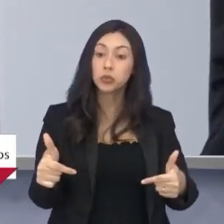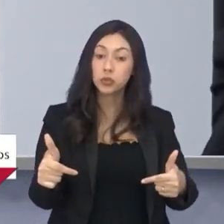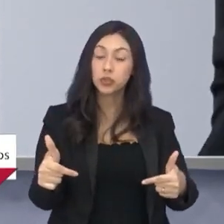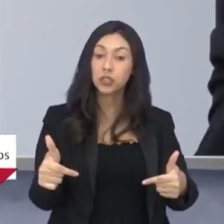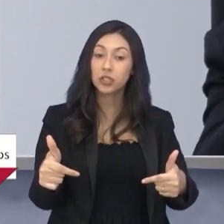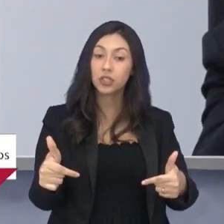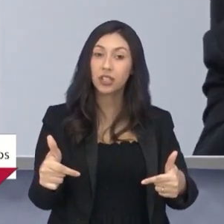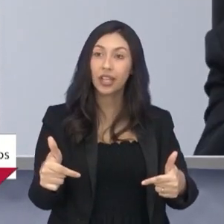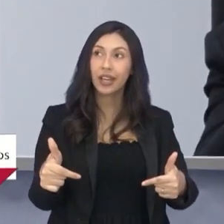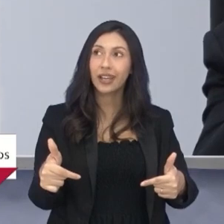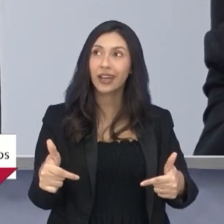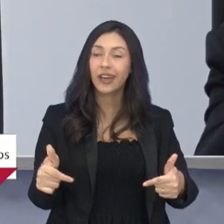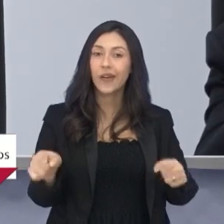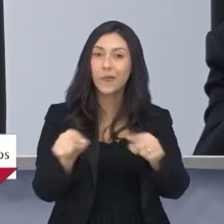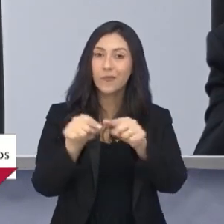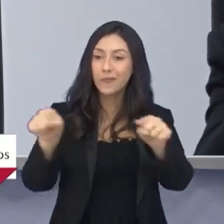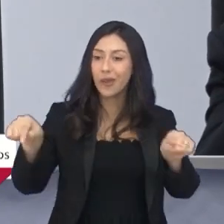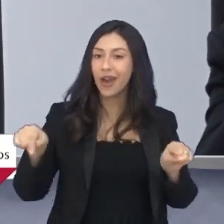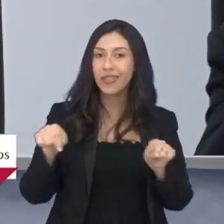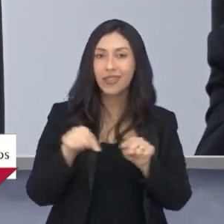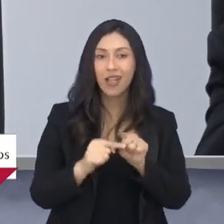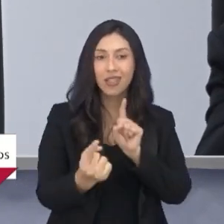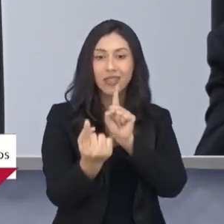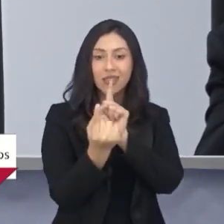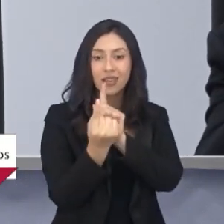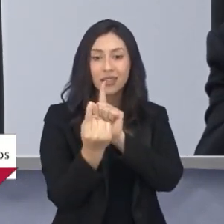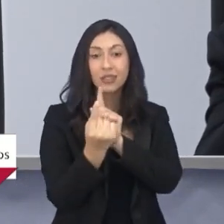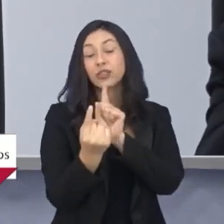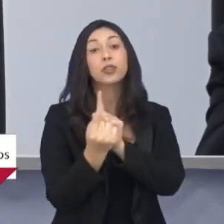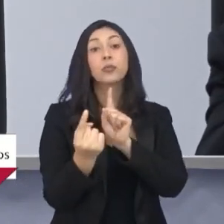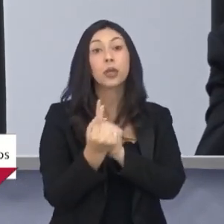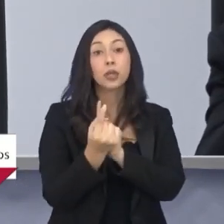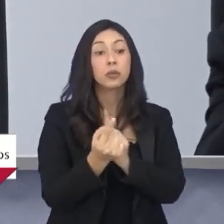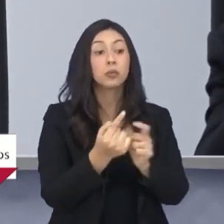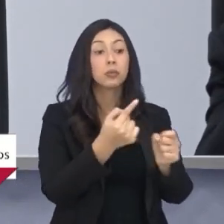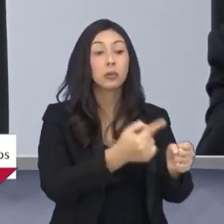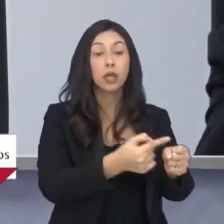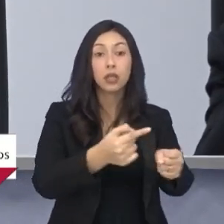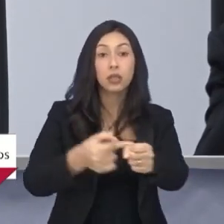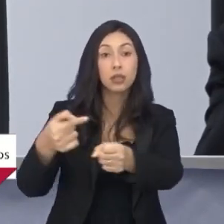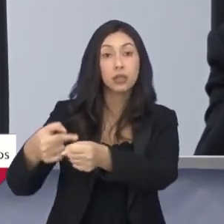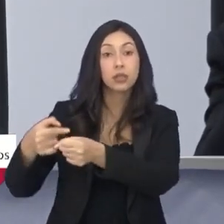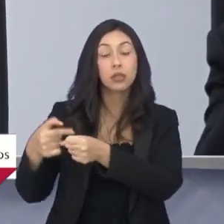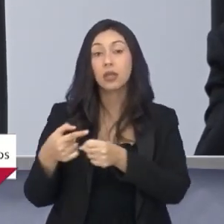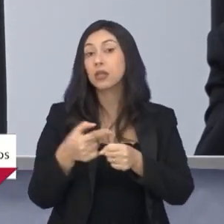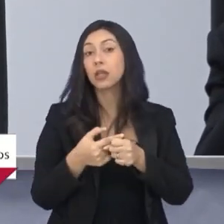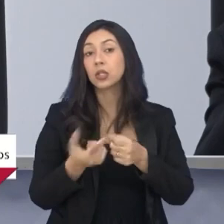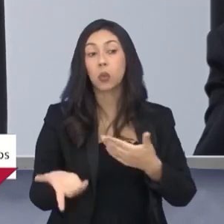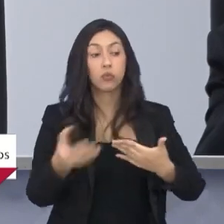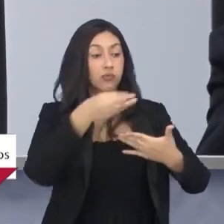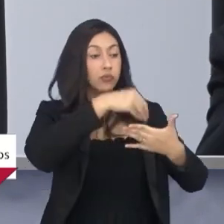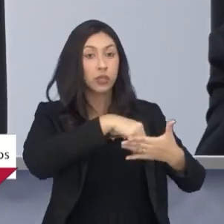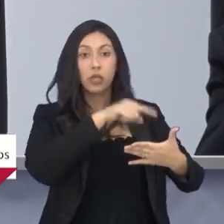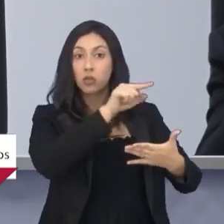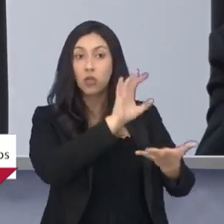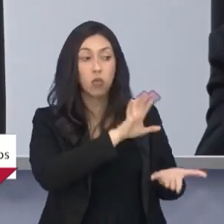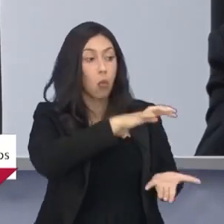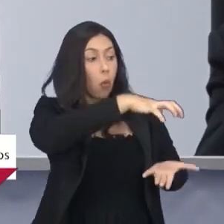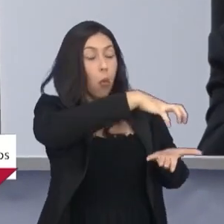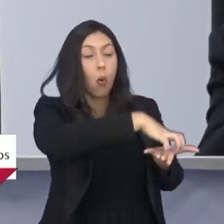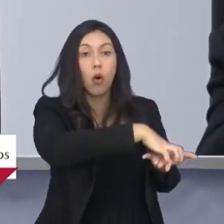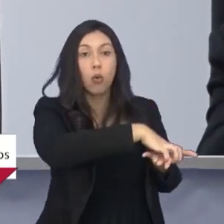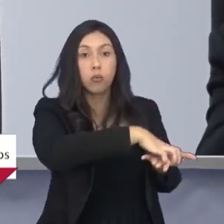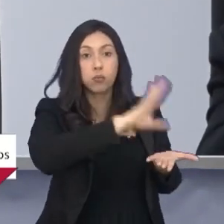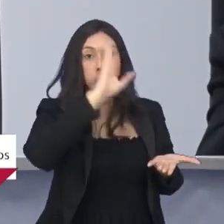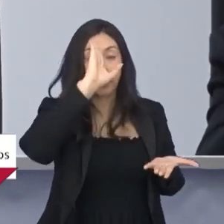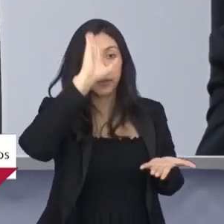colocar uma sala de atendimento para os municípios dentro da sede onde os